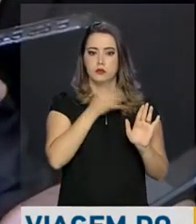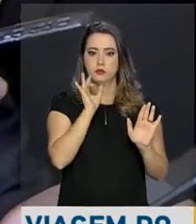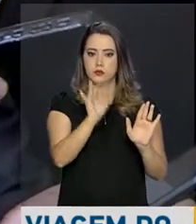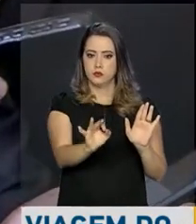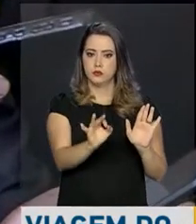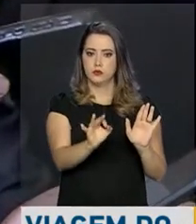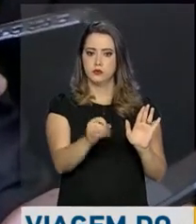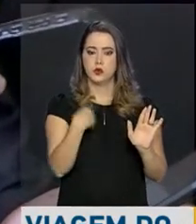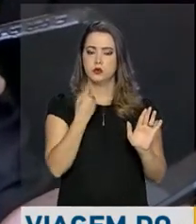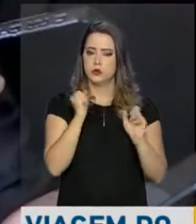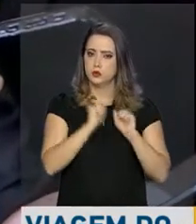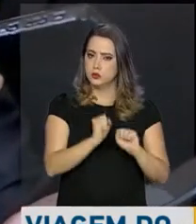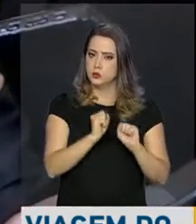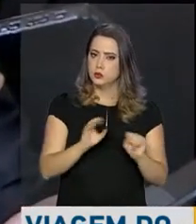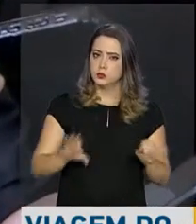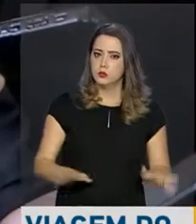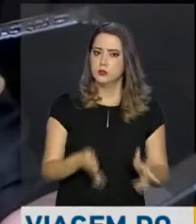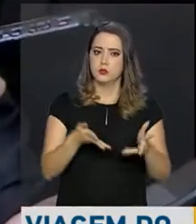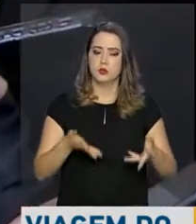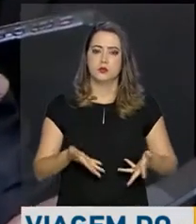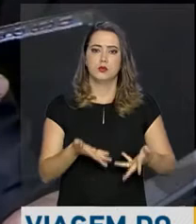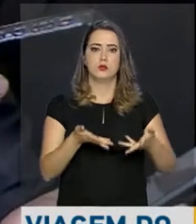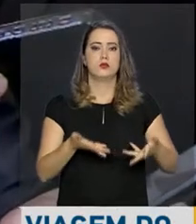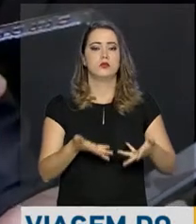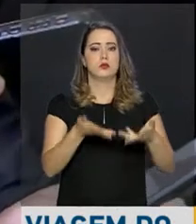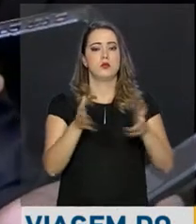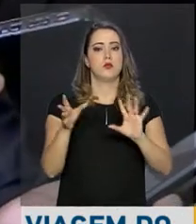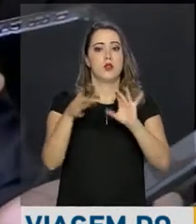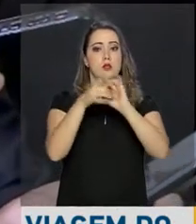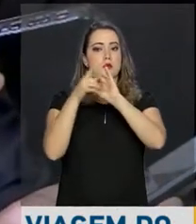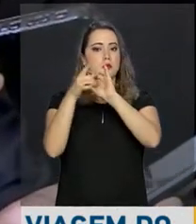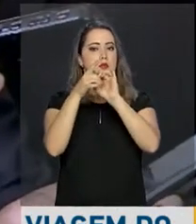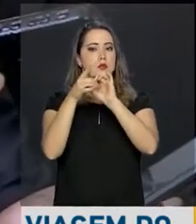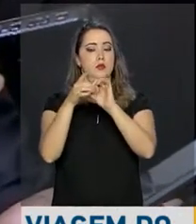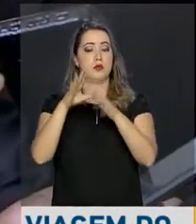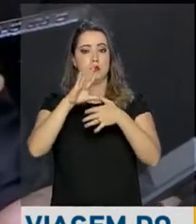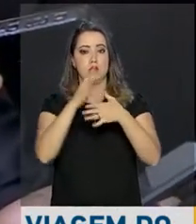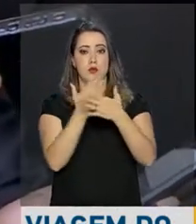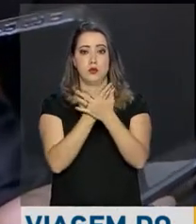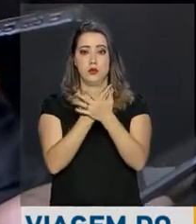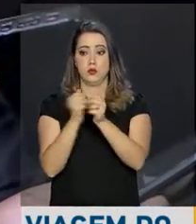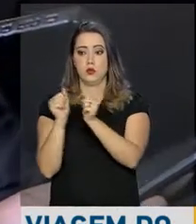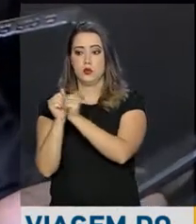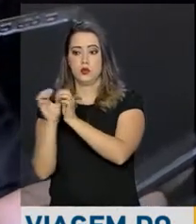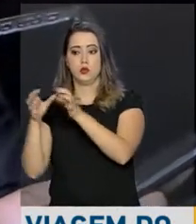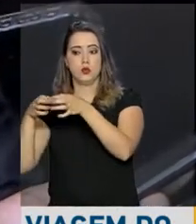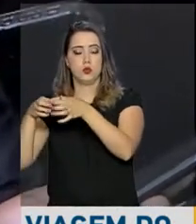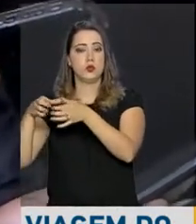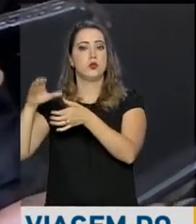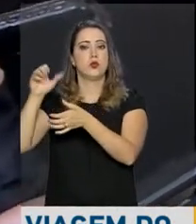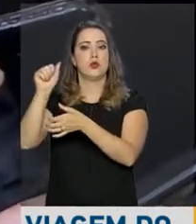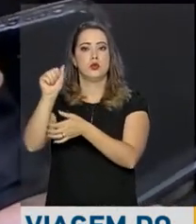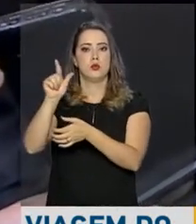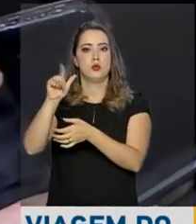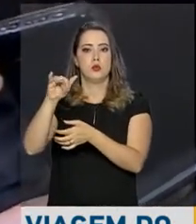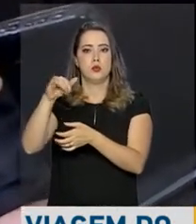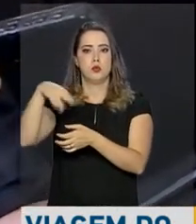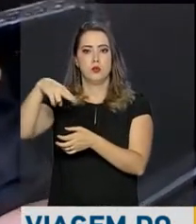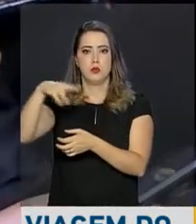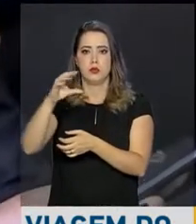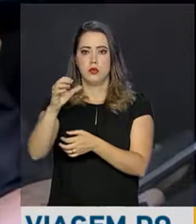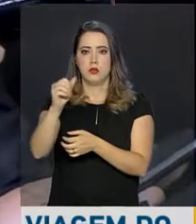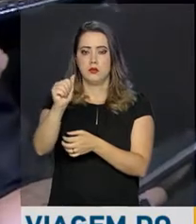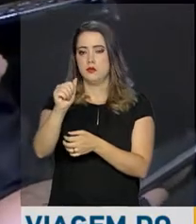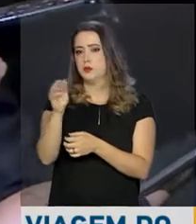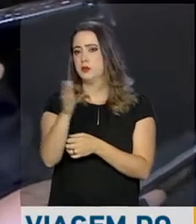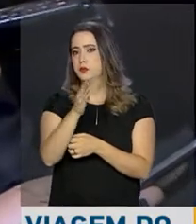podemos promover uma eventual aliança do Mercosul com a Aliança para o Pacífico. Aliás, uma questão que